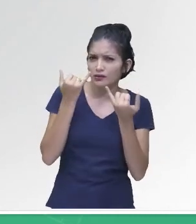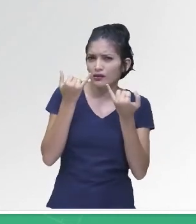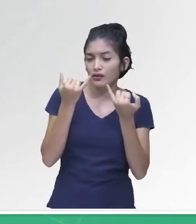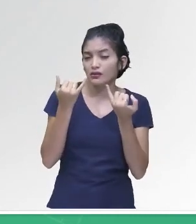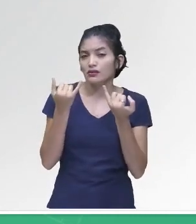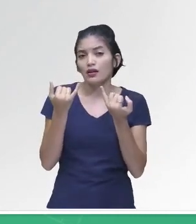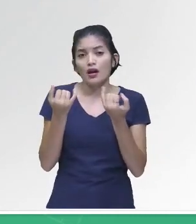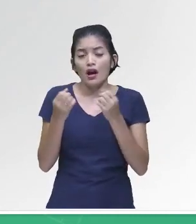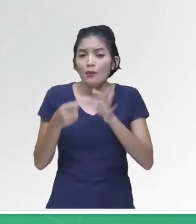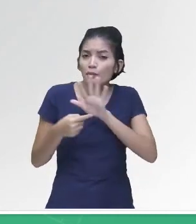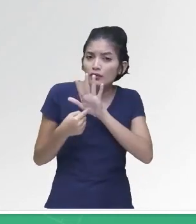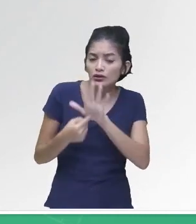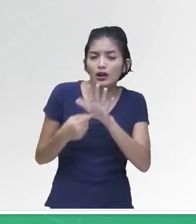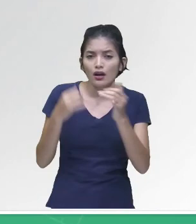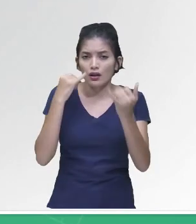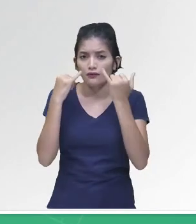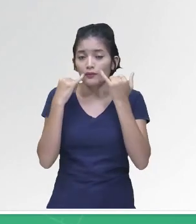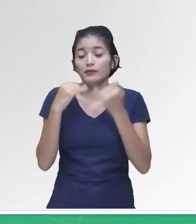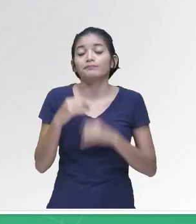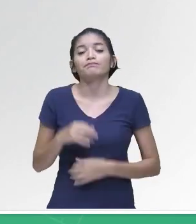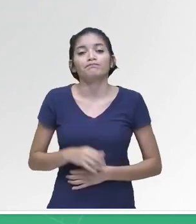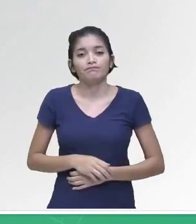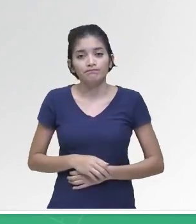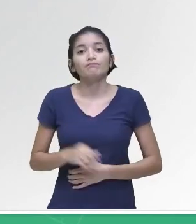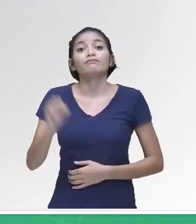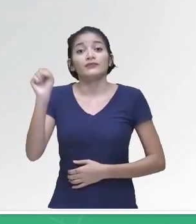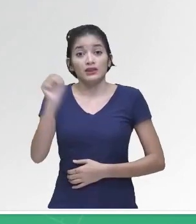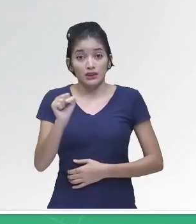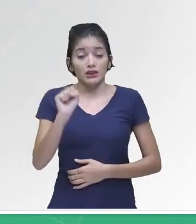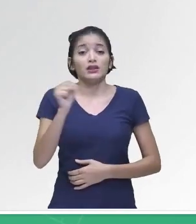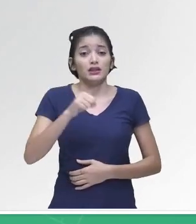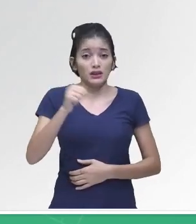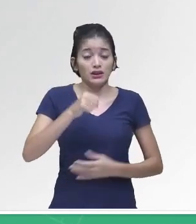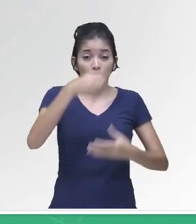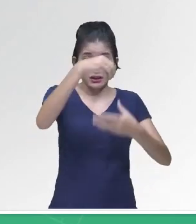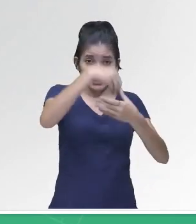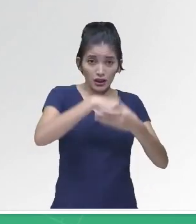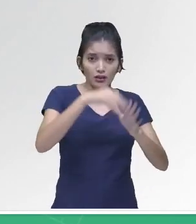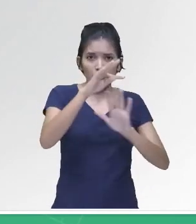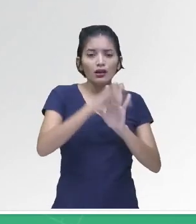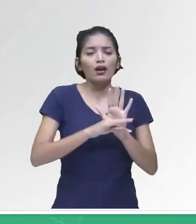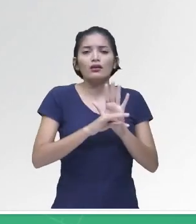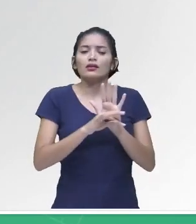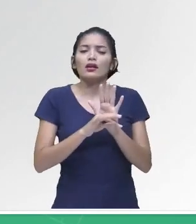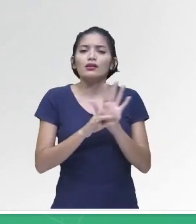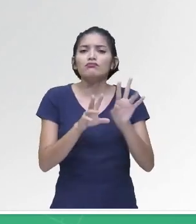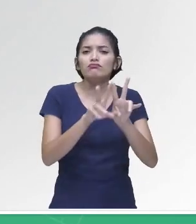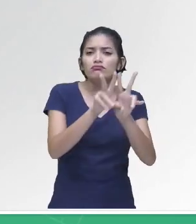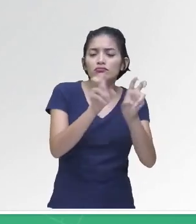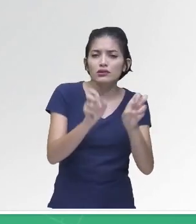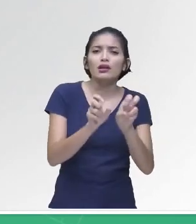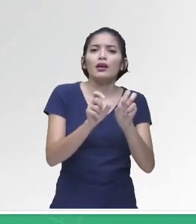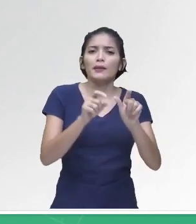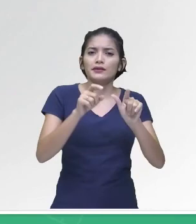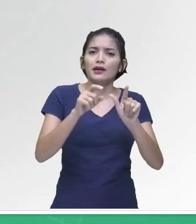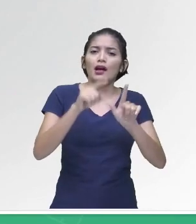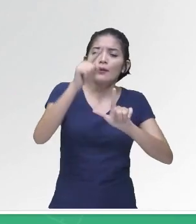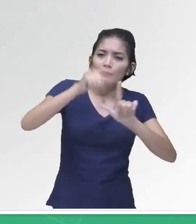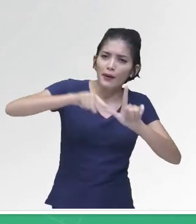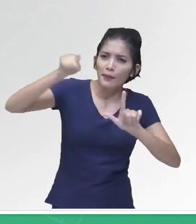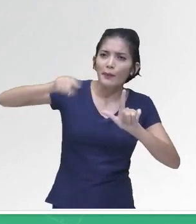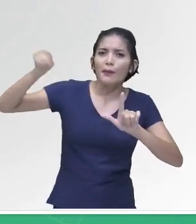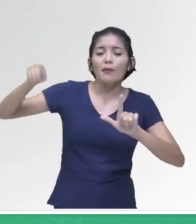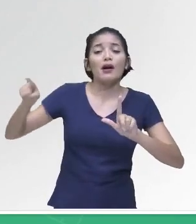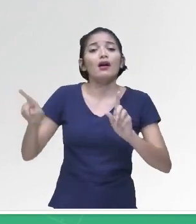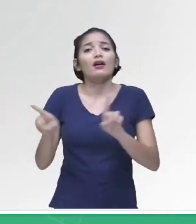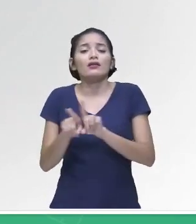de informar? Sim, se a gente pensar que lá dentro dele tem questões relacionadas a dados estatísticos, traz